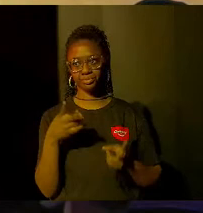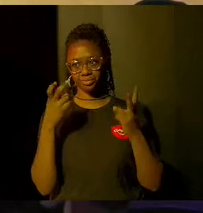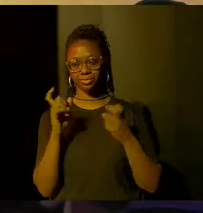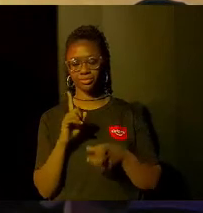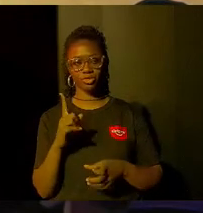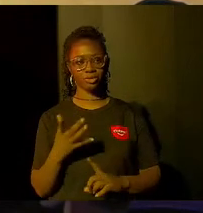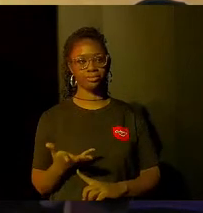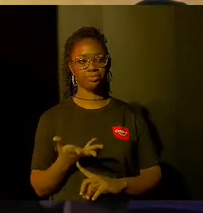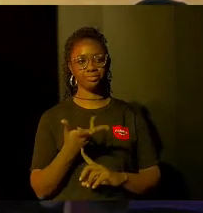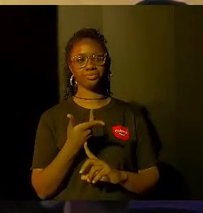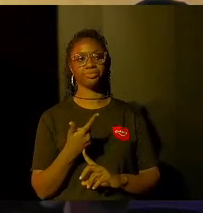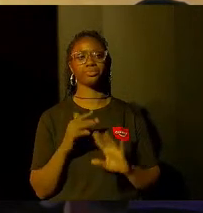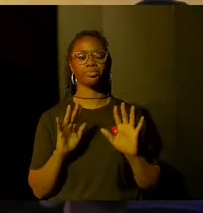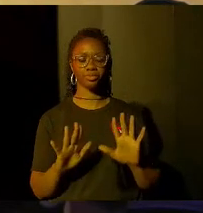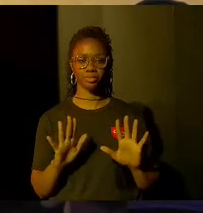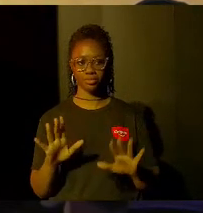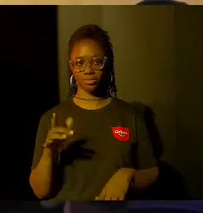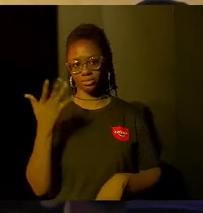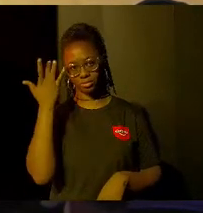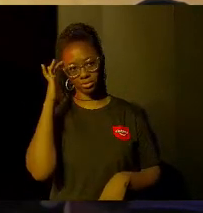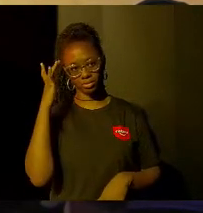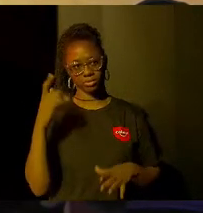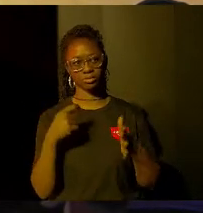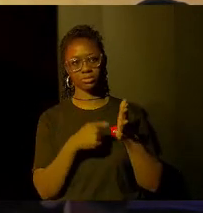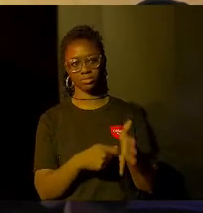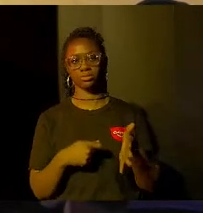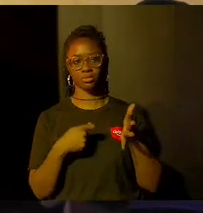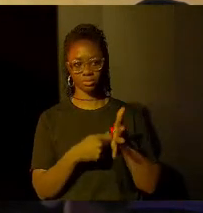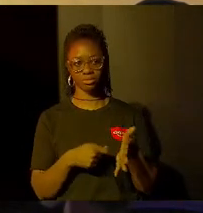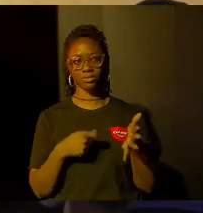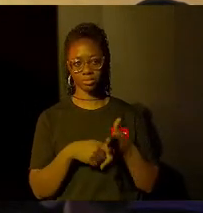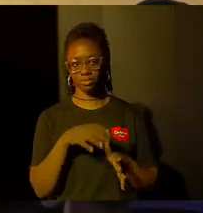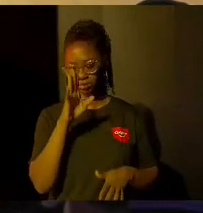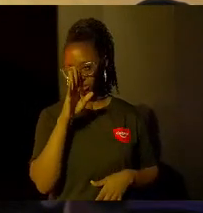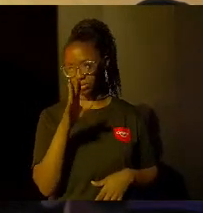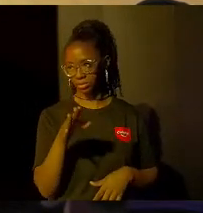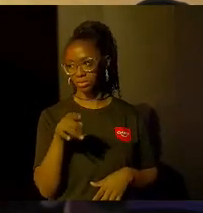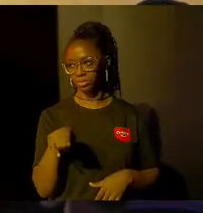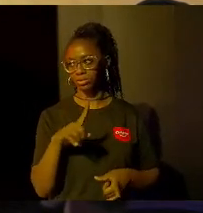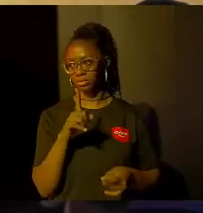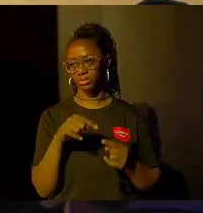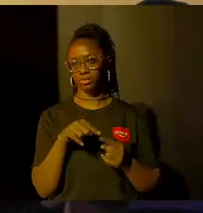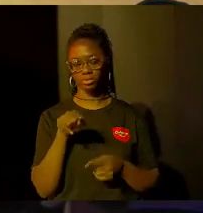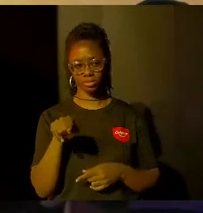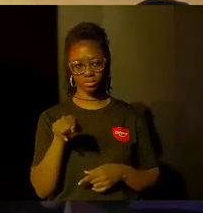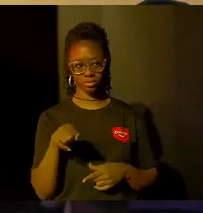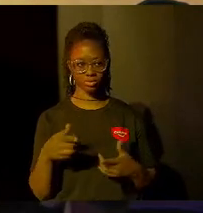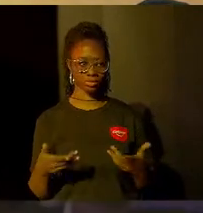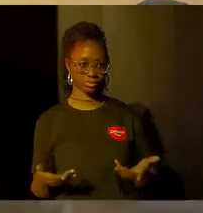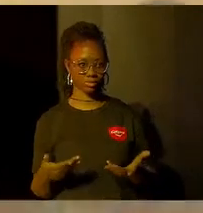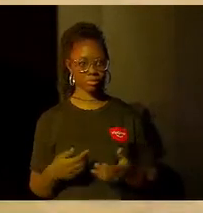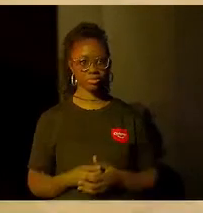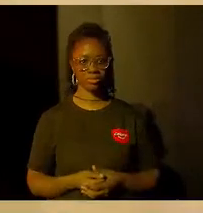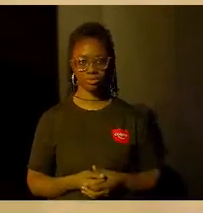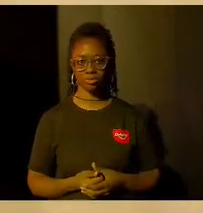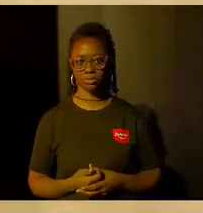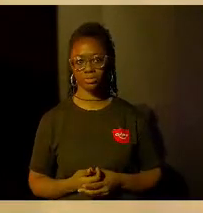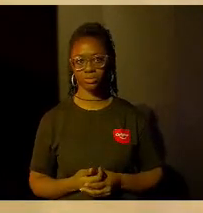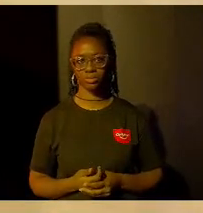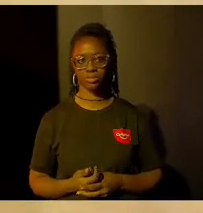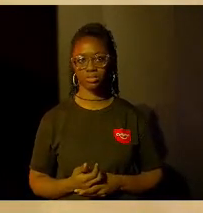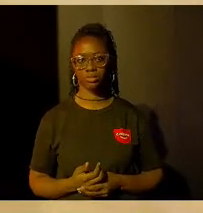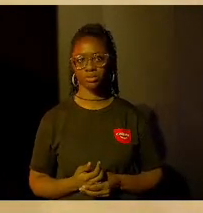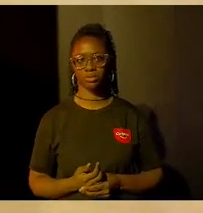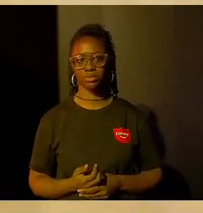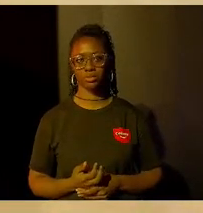você acha que essa sua resistência de falar diretamente você também vem nesse lugar É porque quando a gente faz